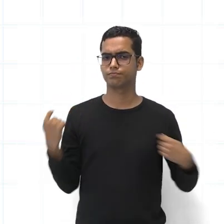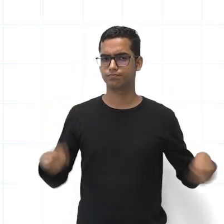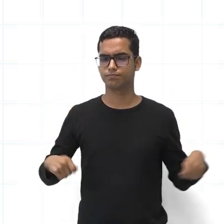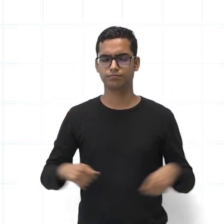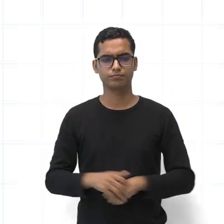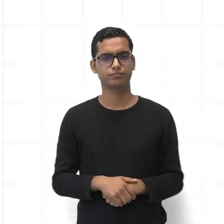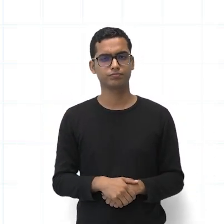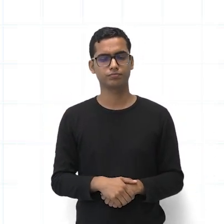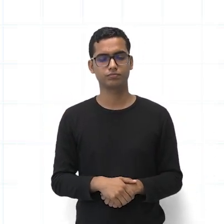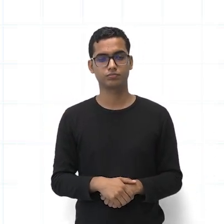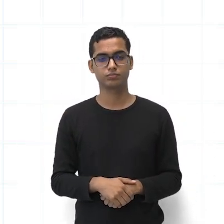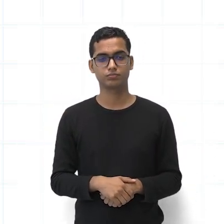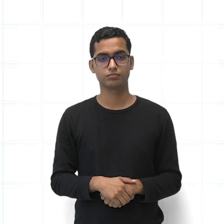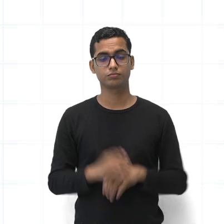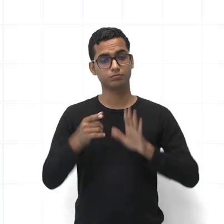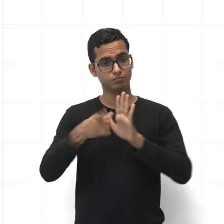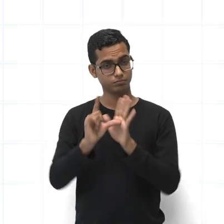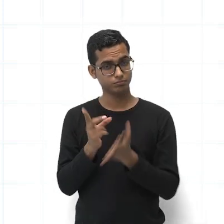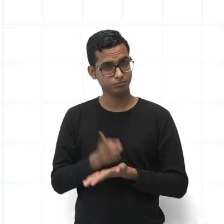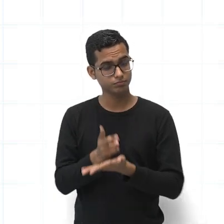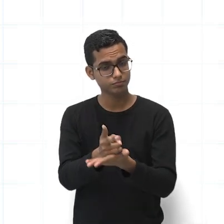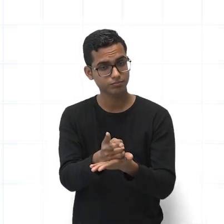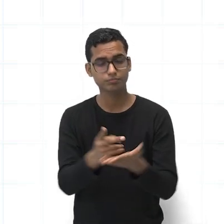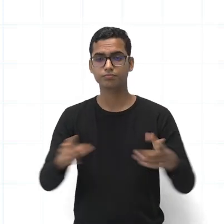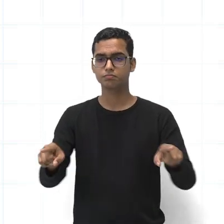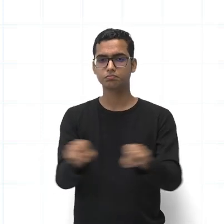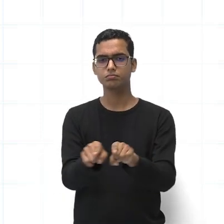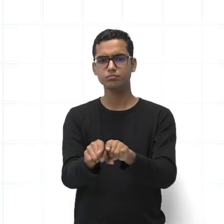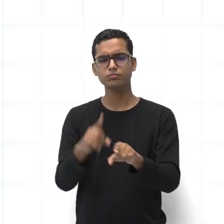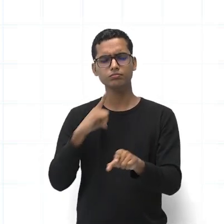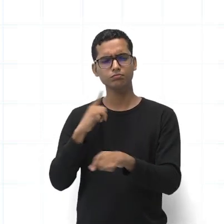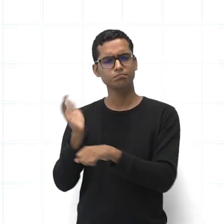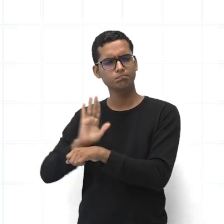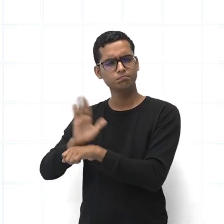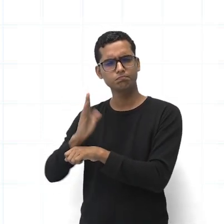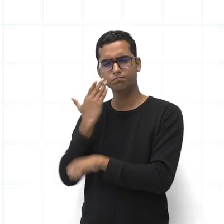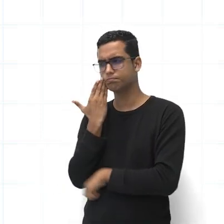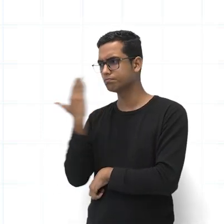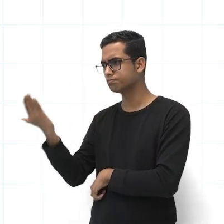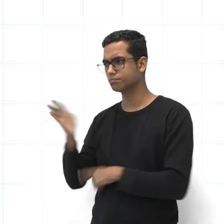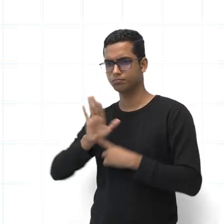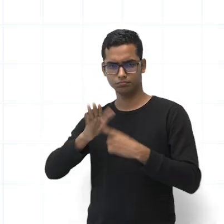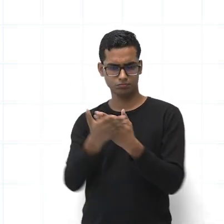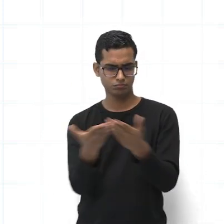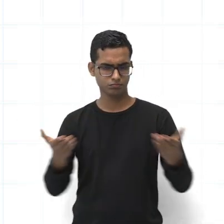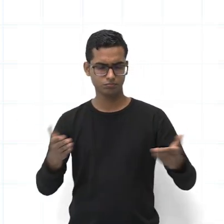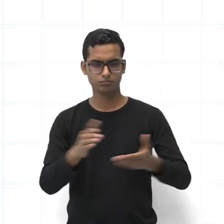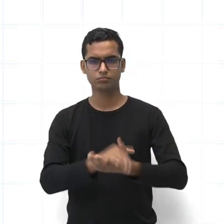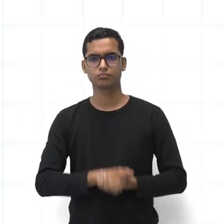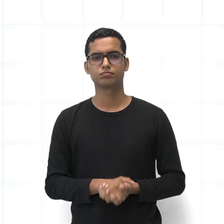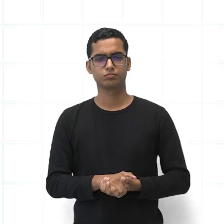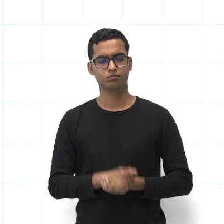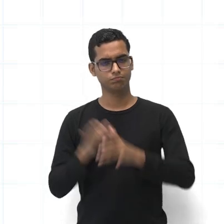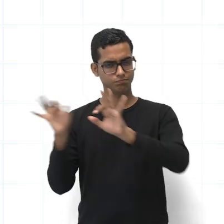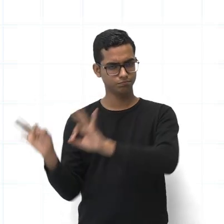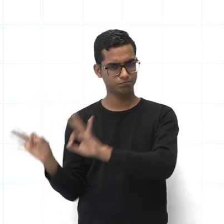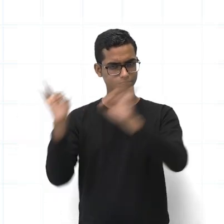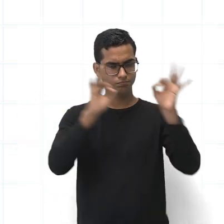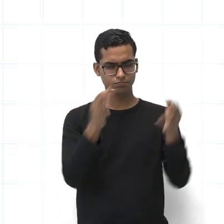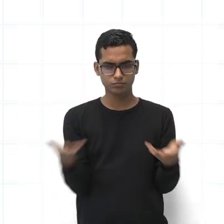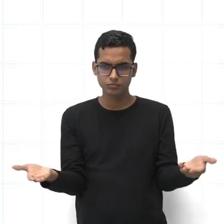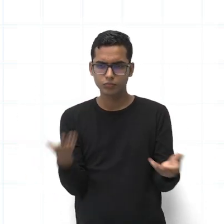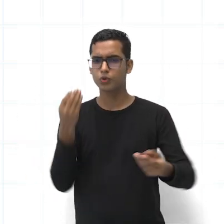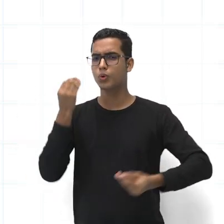ok? E antes de nós avançarmos para o próximo conteúdo, eu acho que a gente tem um vídeo, separei um vídeo para vocês assistirem